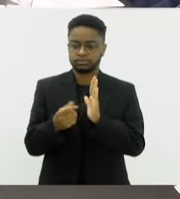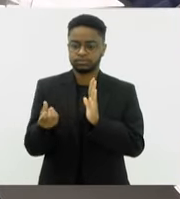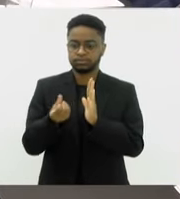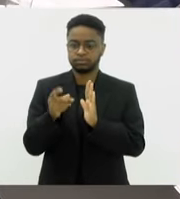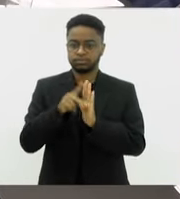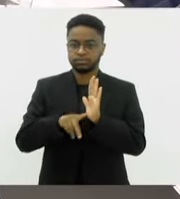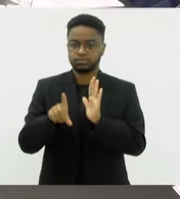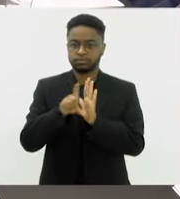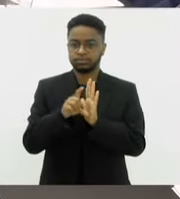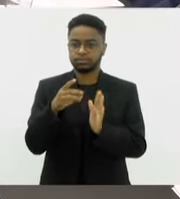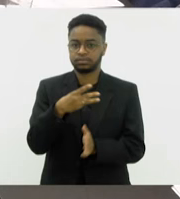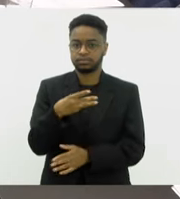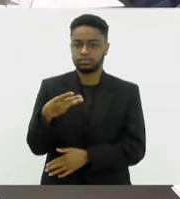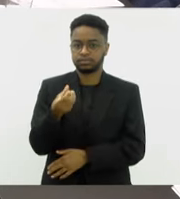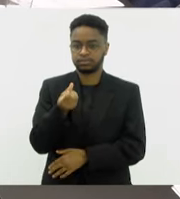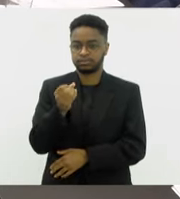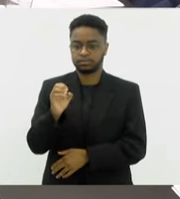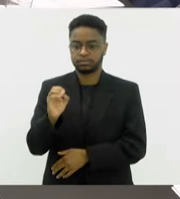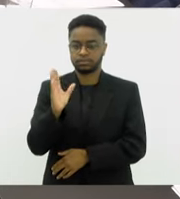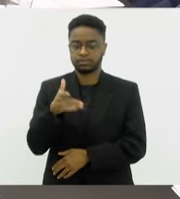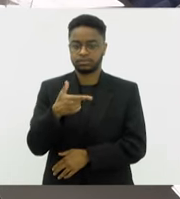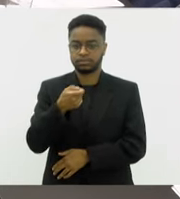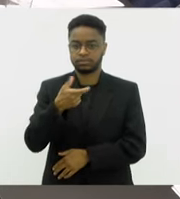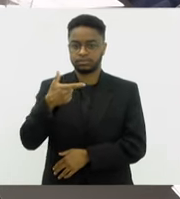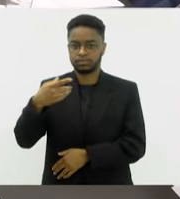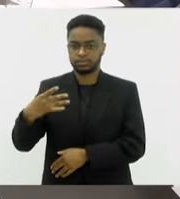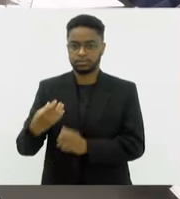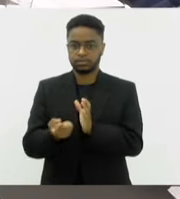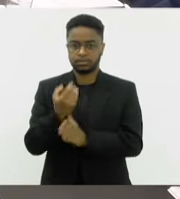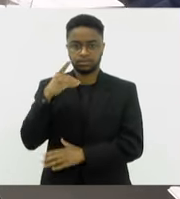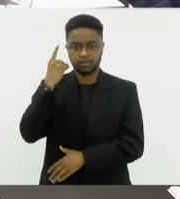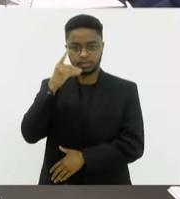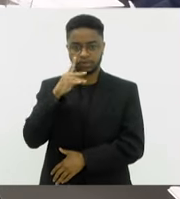lei 3360 de 24, de autoria do deputado Valdeci